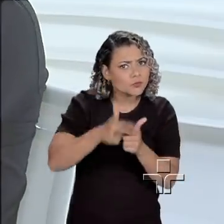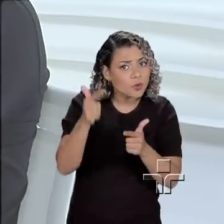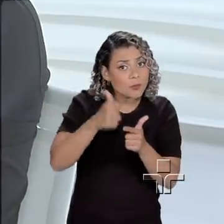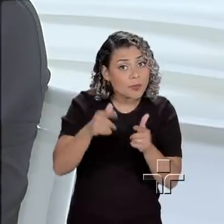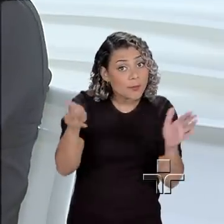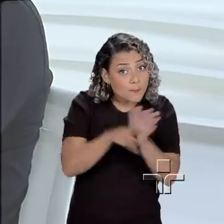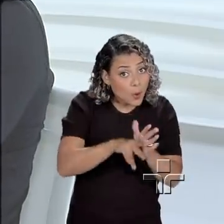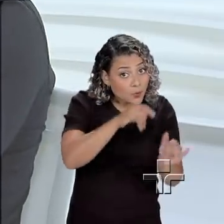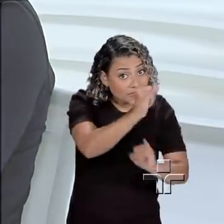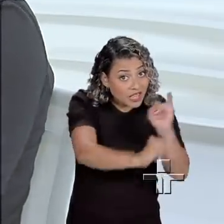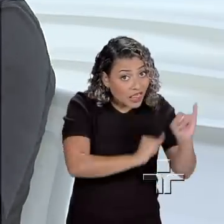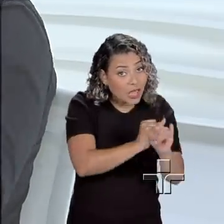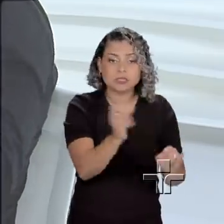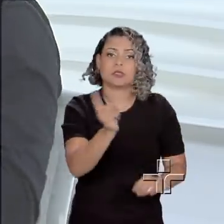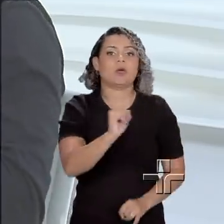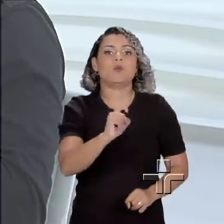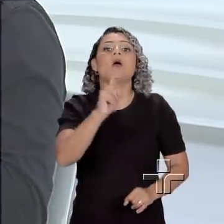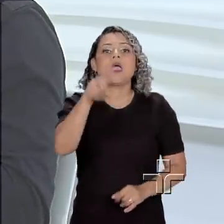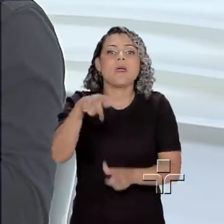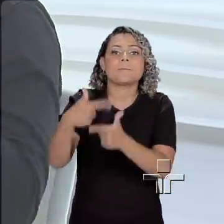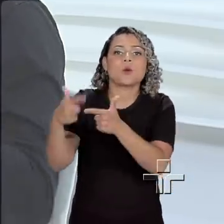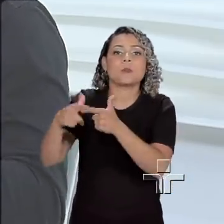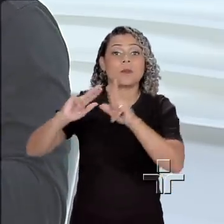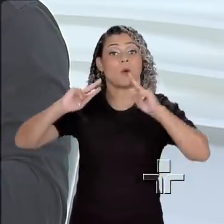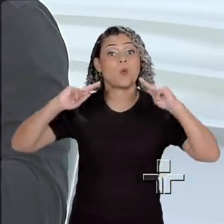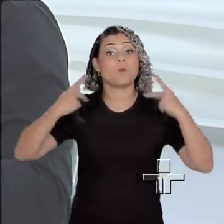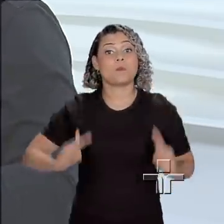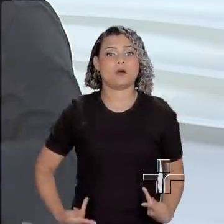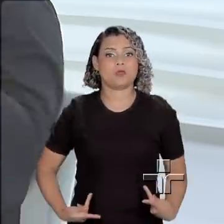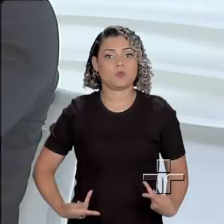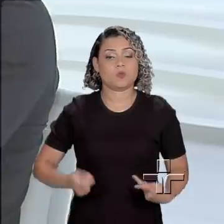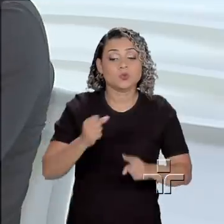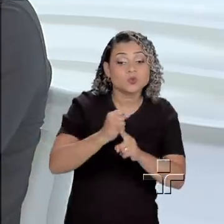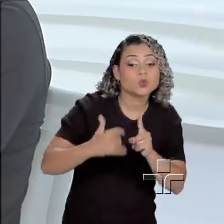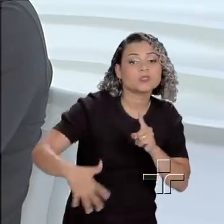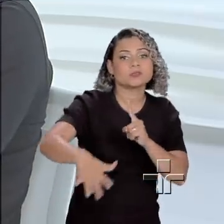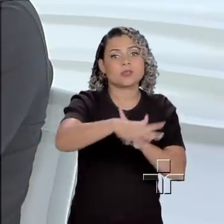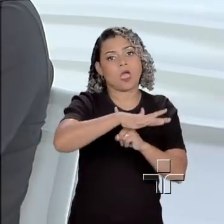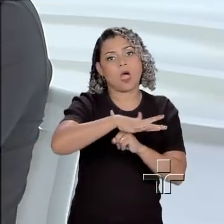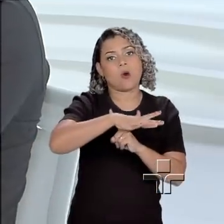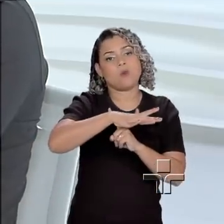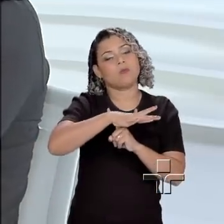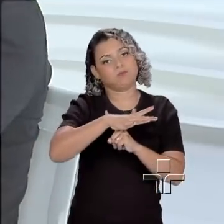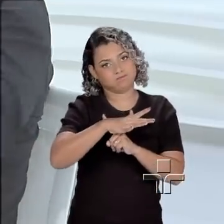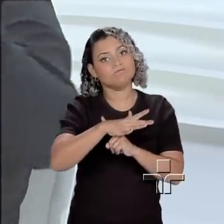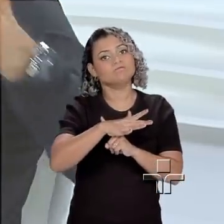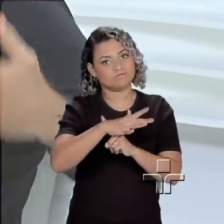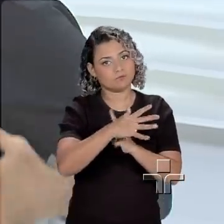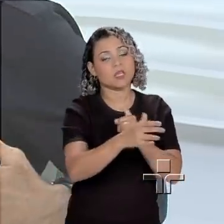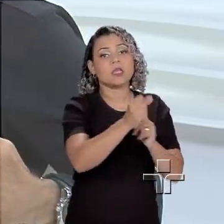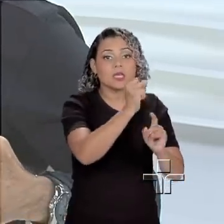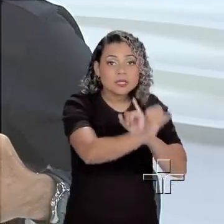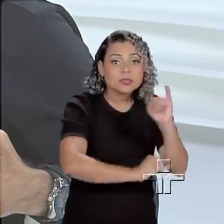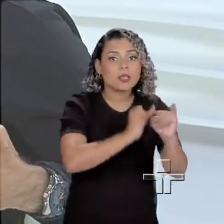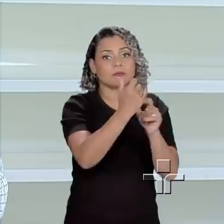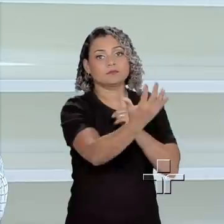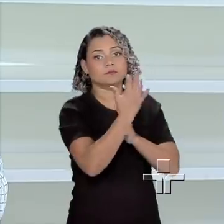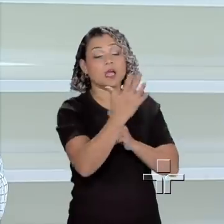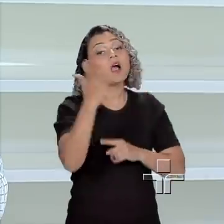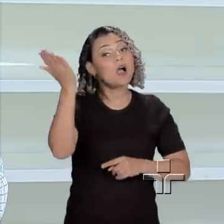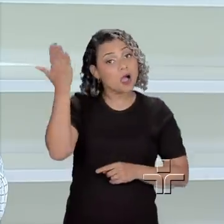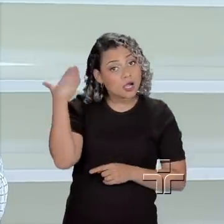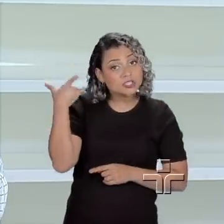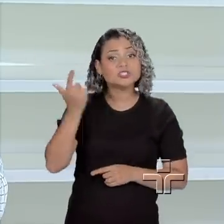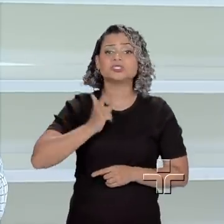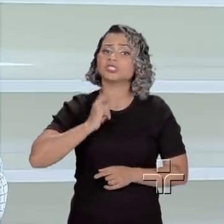da internet. Esse é um problema da humanidade, de uma parte dela, na internet. Esse problema existia antes da internet.